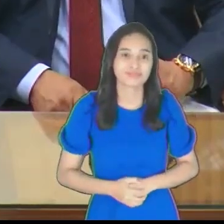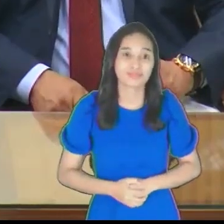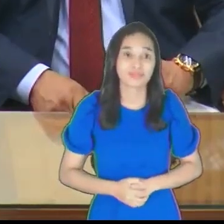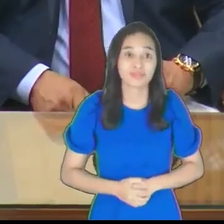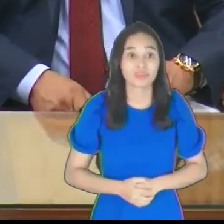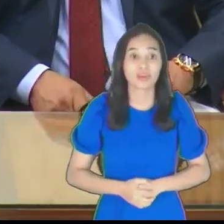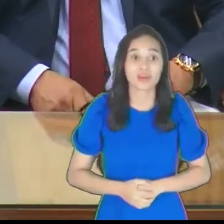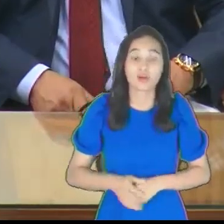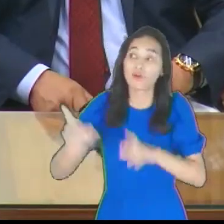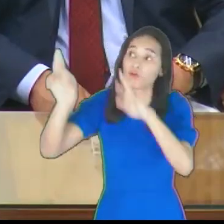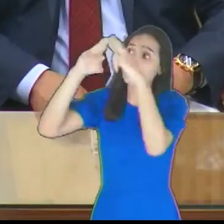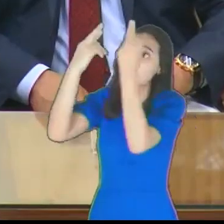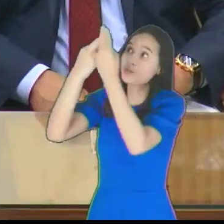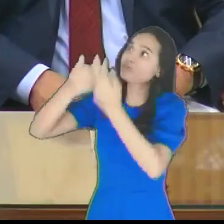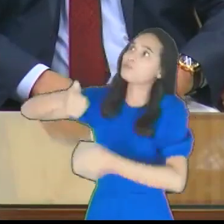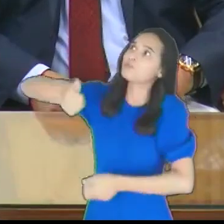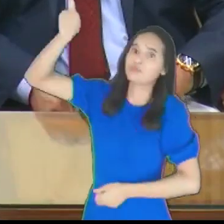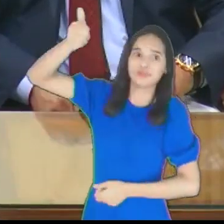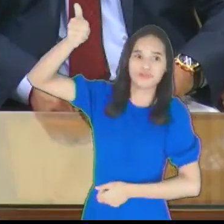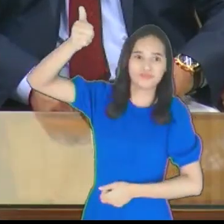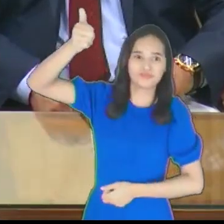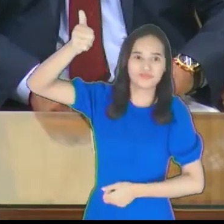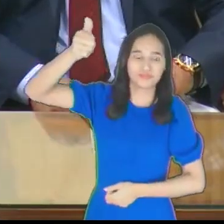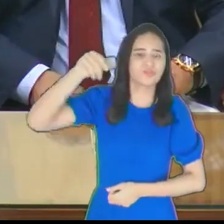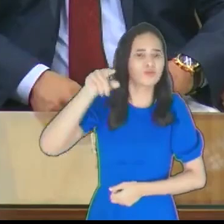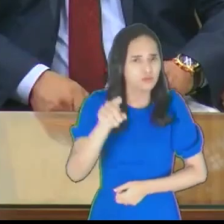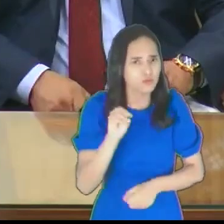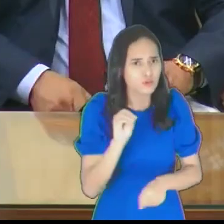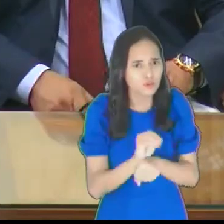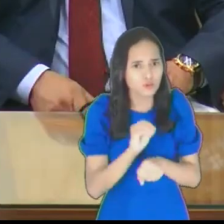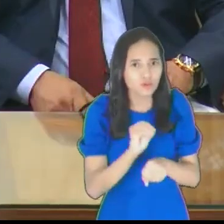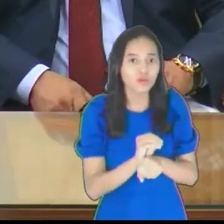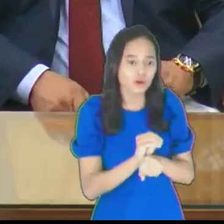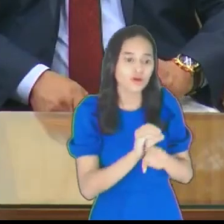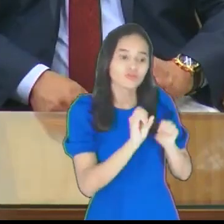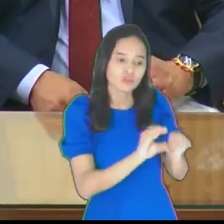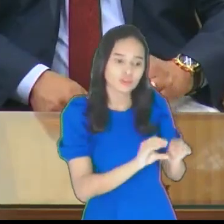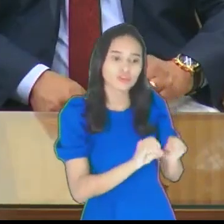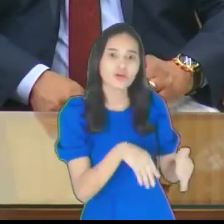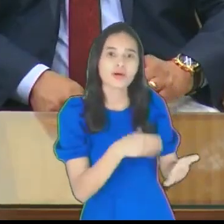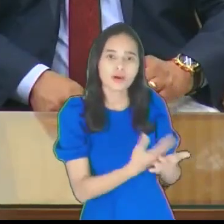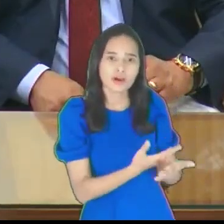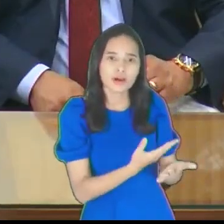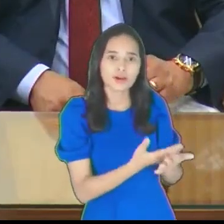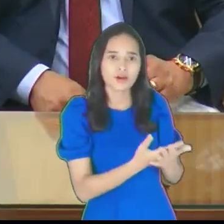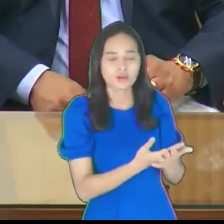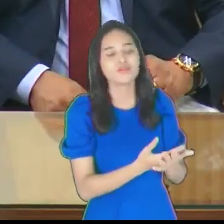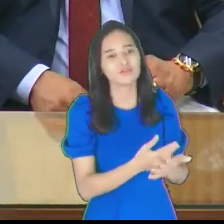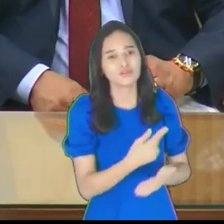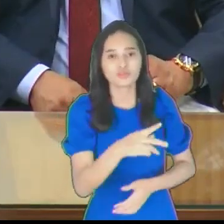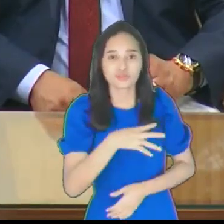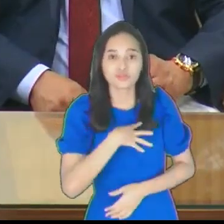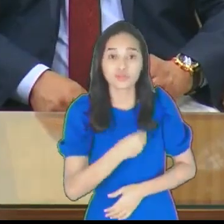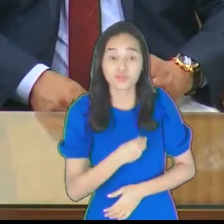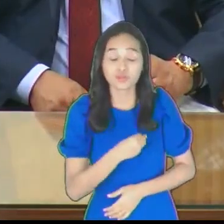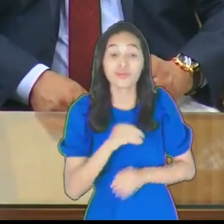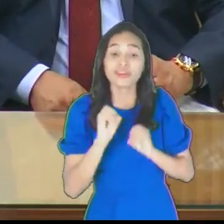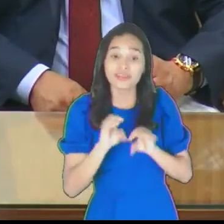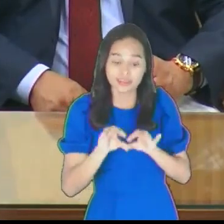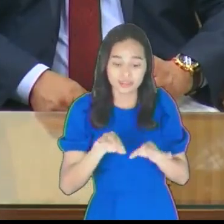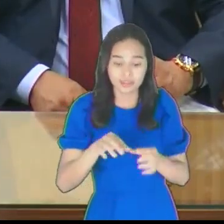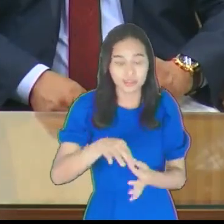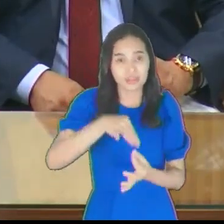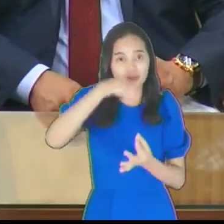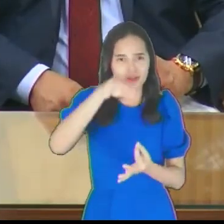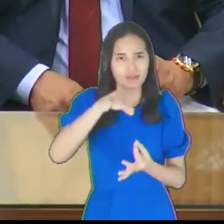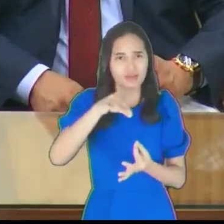Primeiro o reino. Você está cuidando da educação dos seus filhos, da educação espiritual. Você está lendo a Bíblia